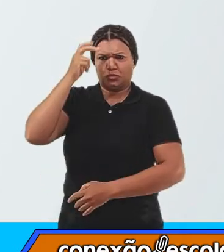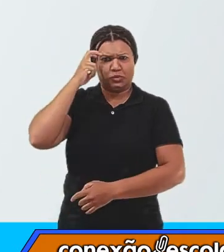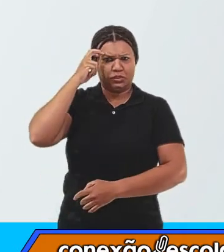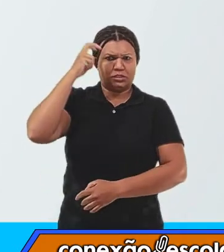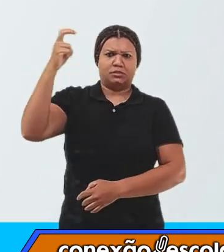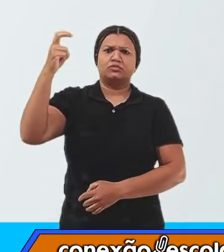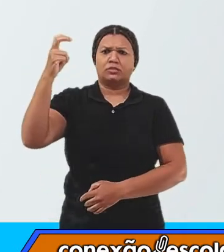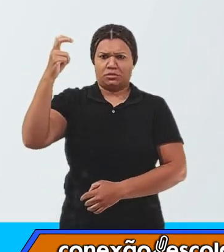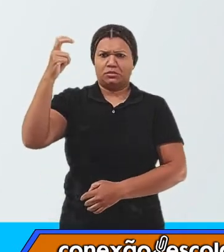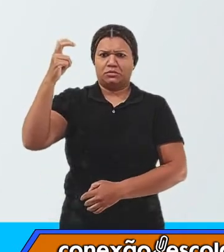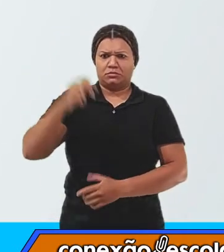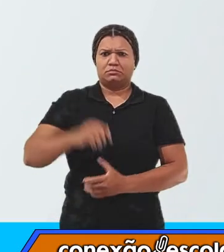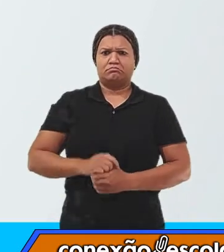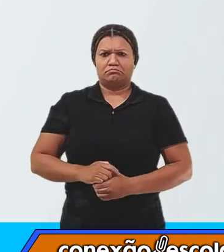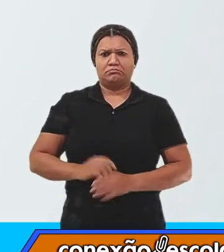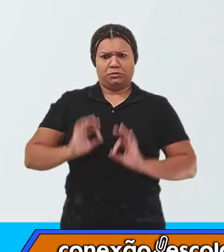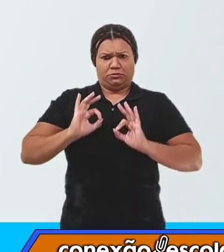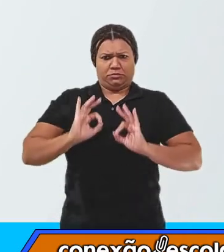sábios.